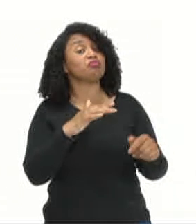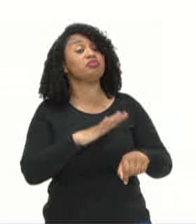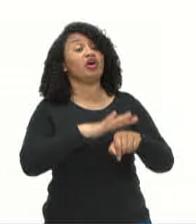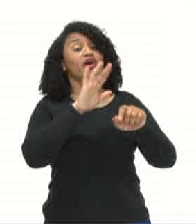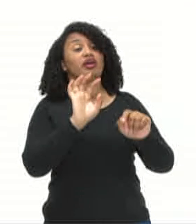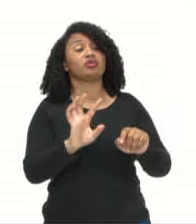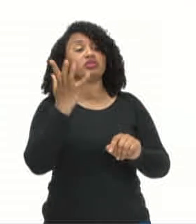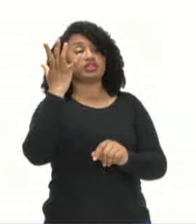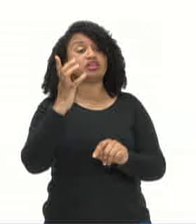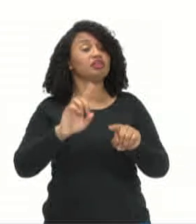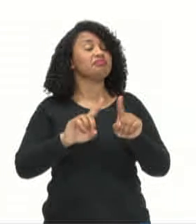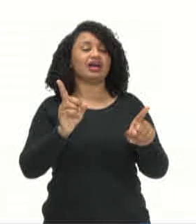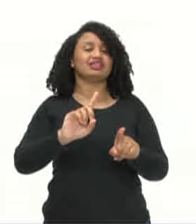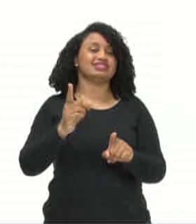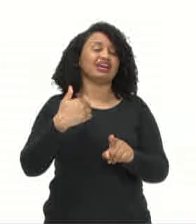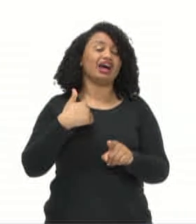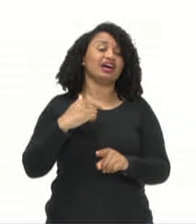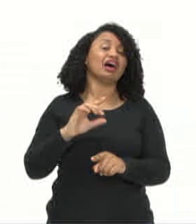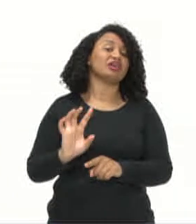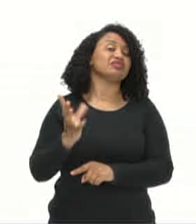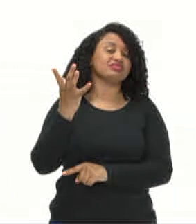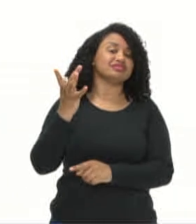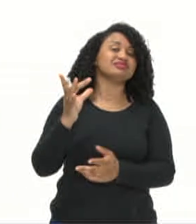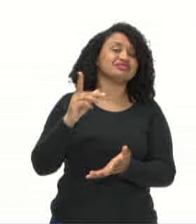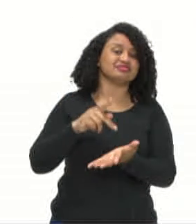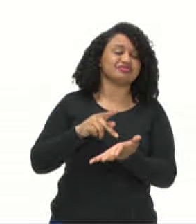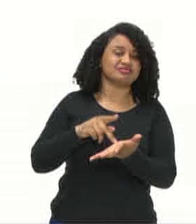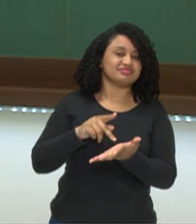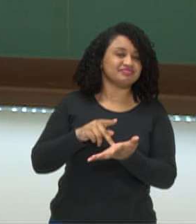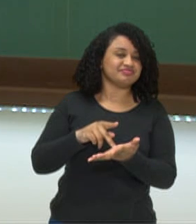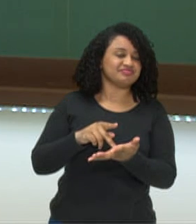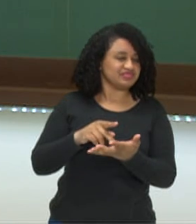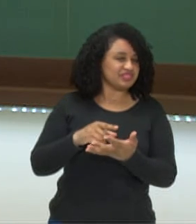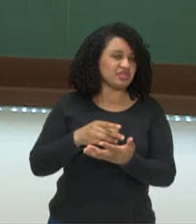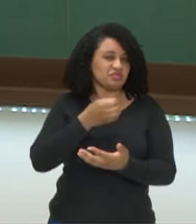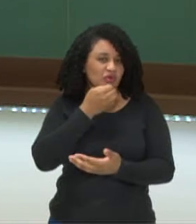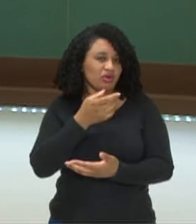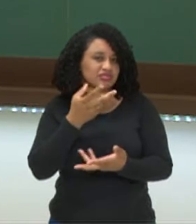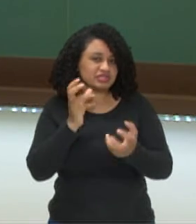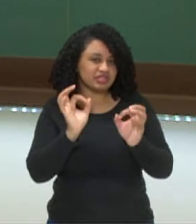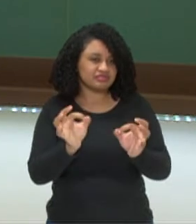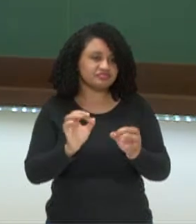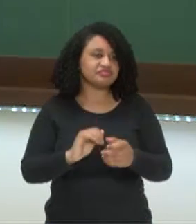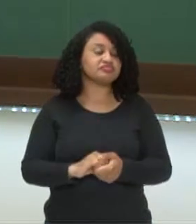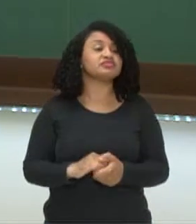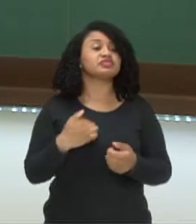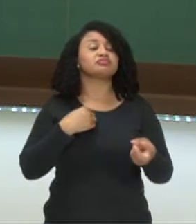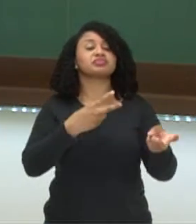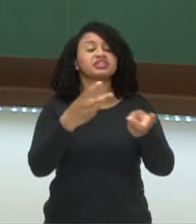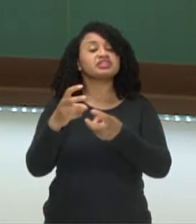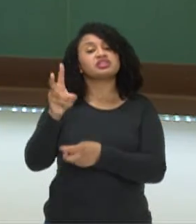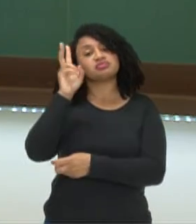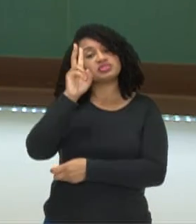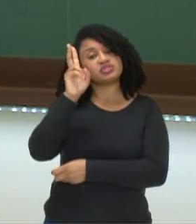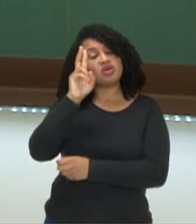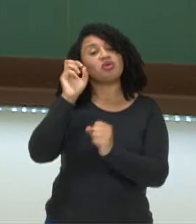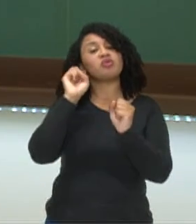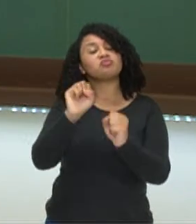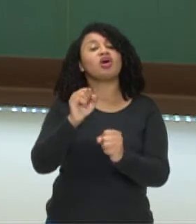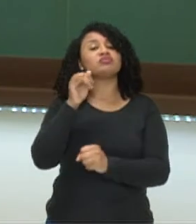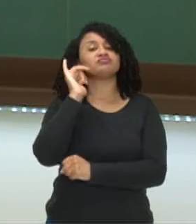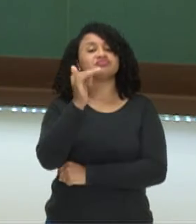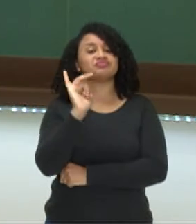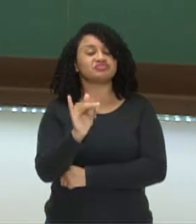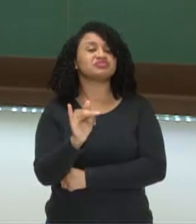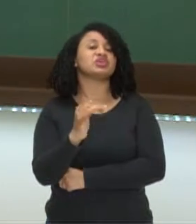Nem por isso a coisa deixa de existir. Bom, né? Certifique-se de que sua história pode ser contada, então,